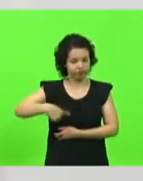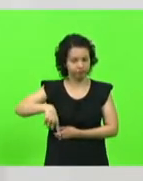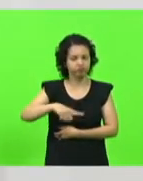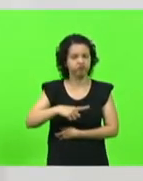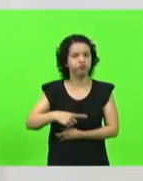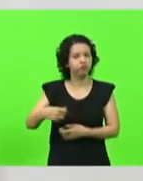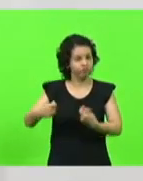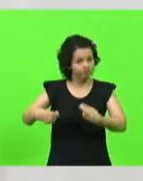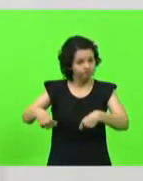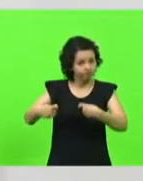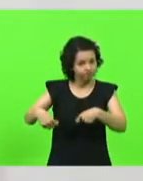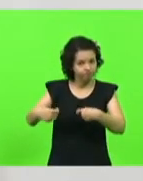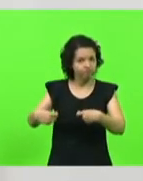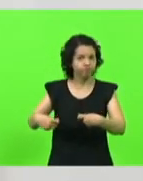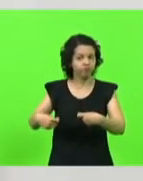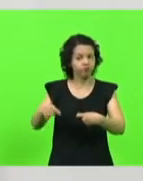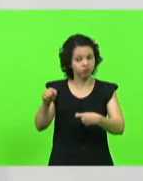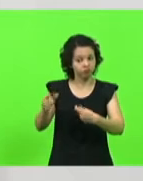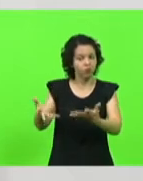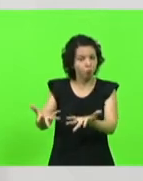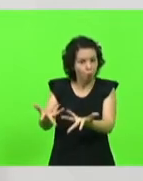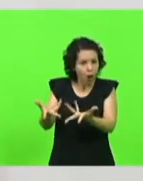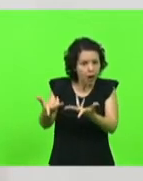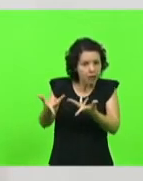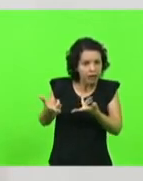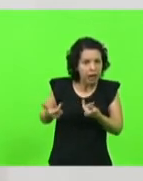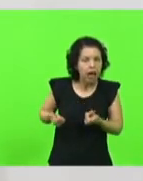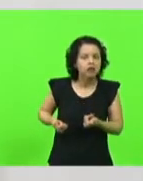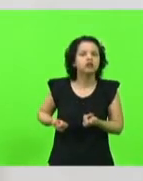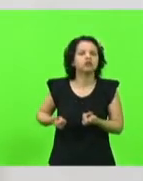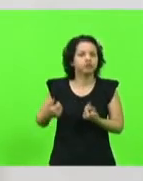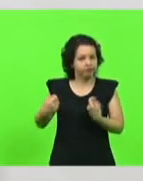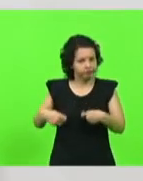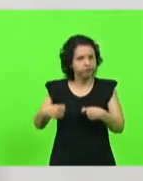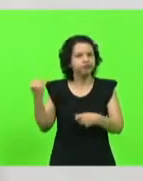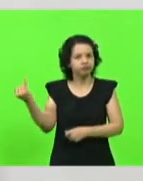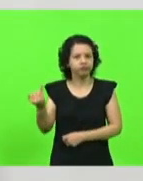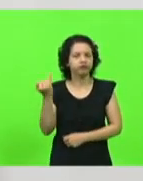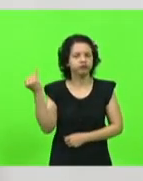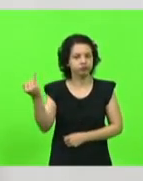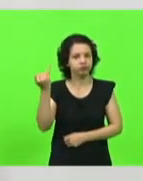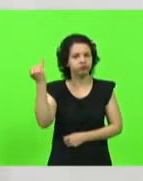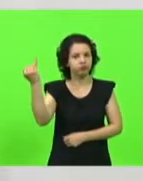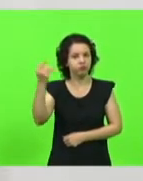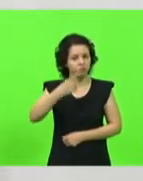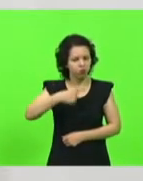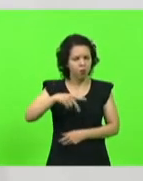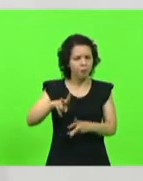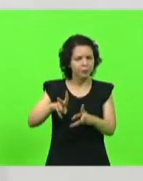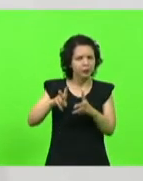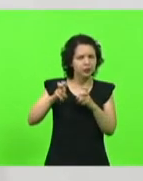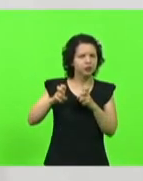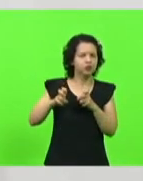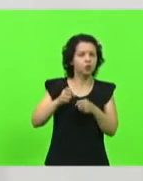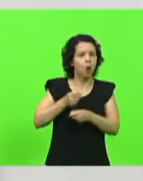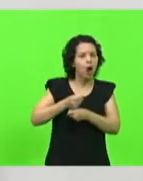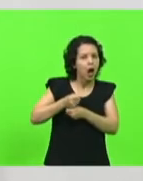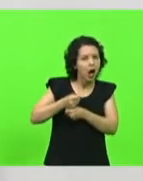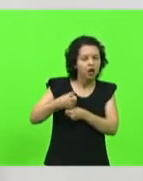qualidade. E nós percebemos que, ao longo destes últimos